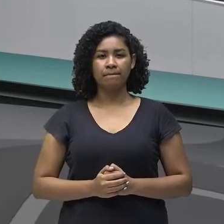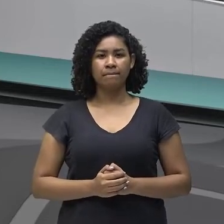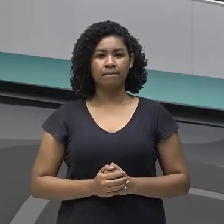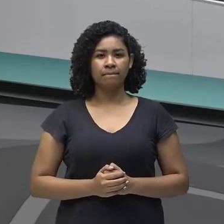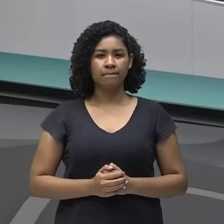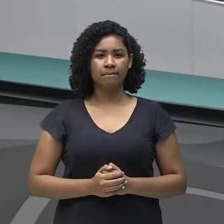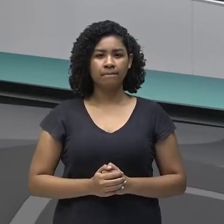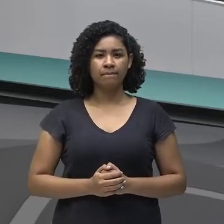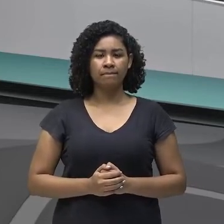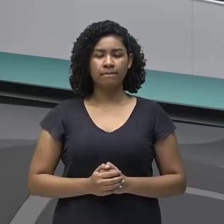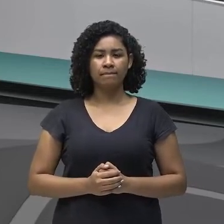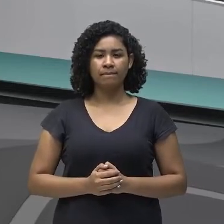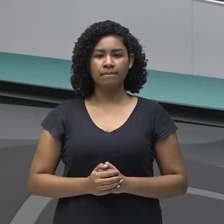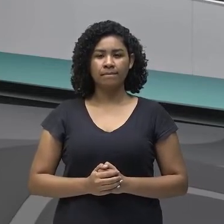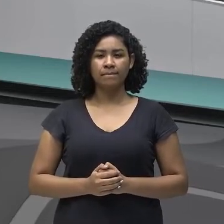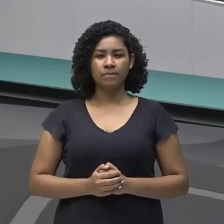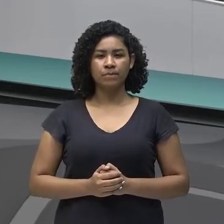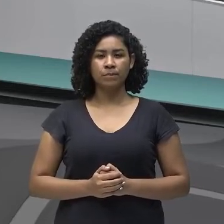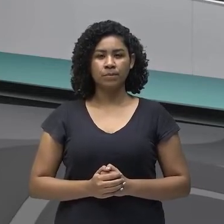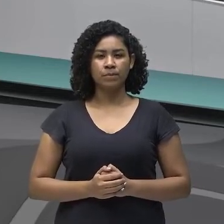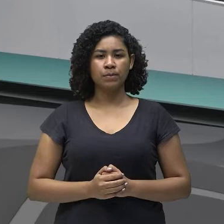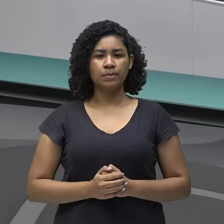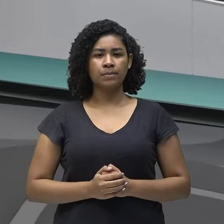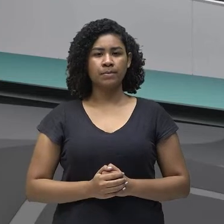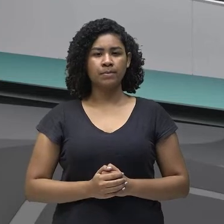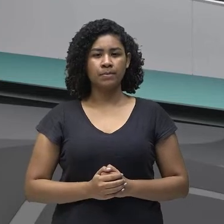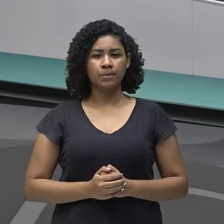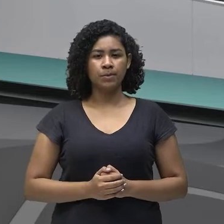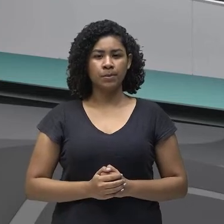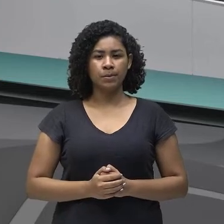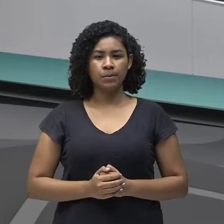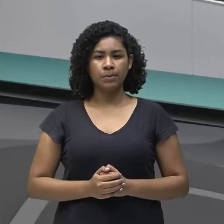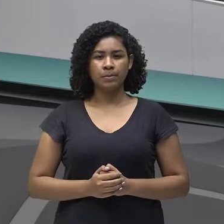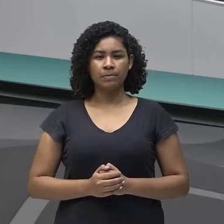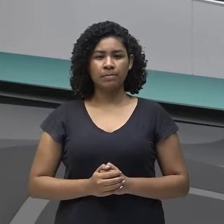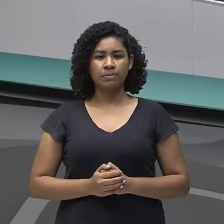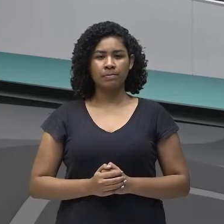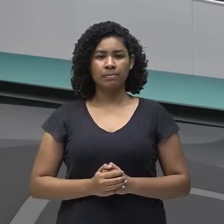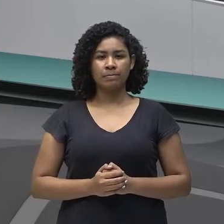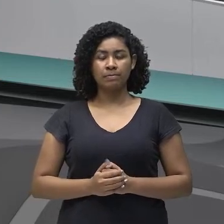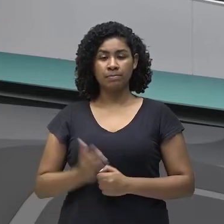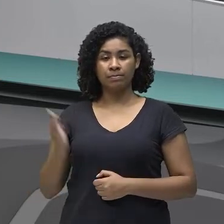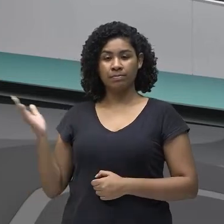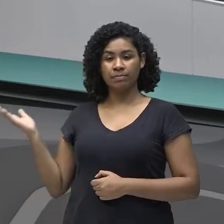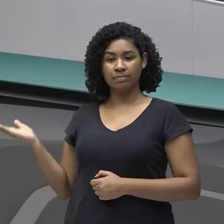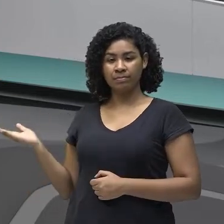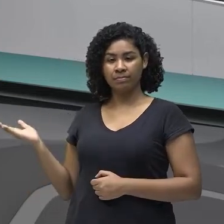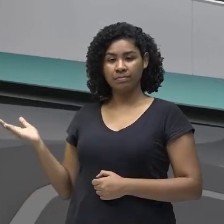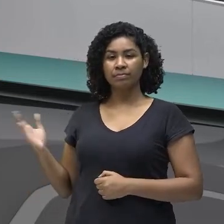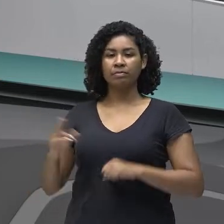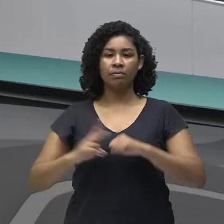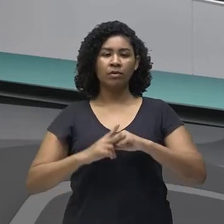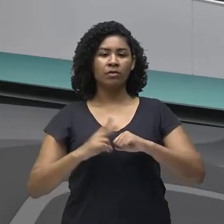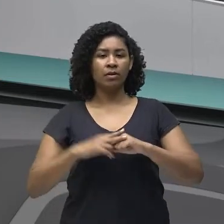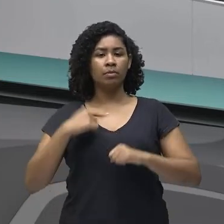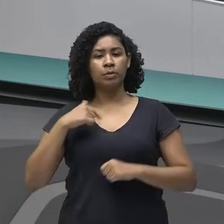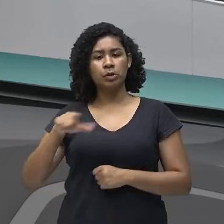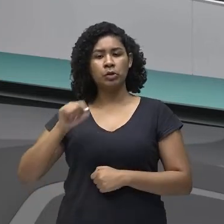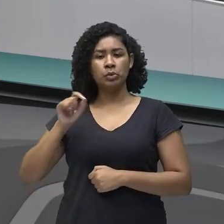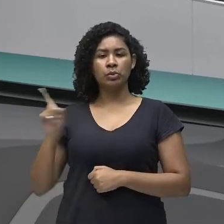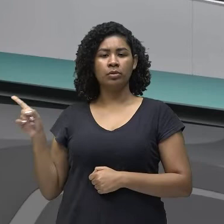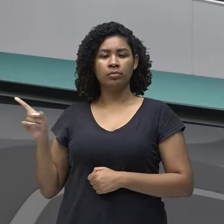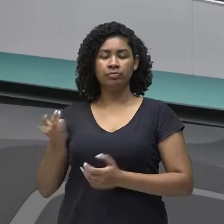I was, he was, she was, it was. Caso aqui o meu verbo que eu escolhi é study, que é o